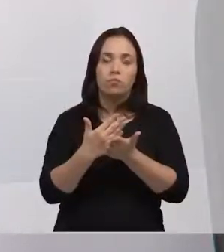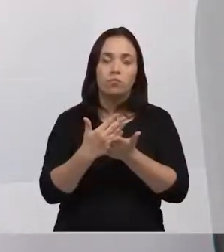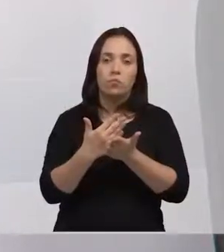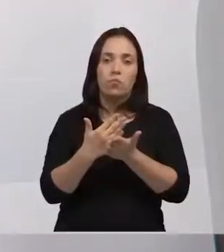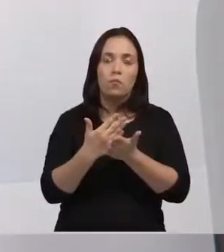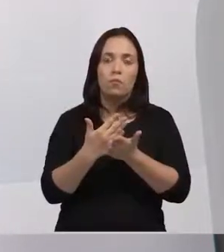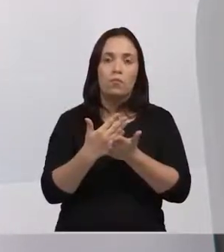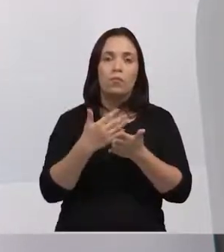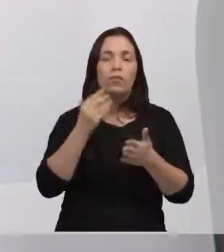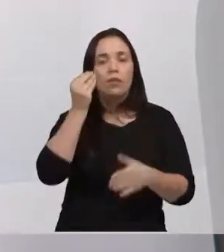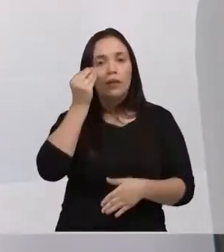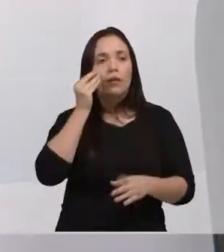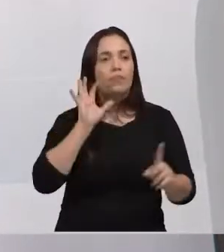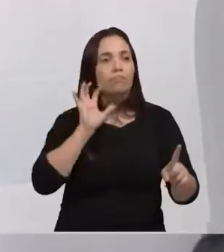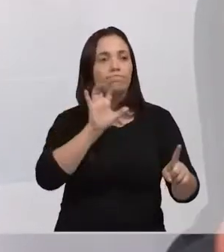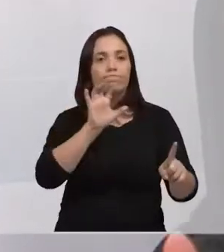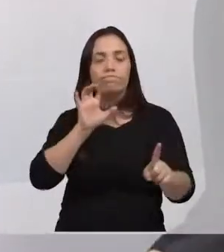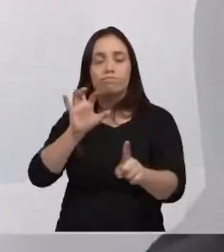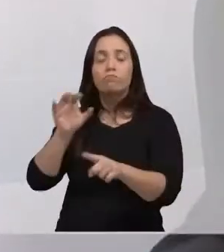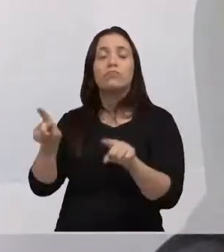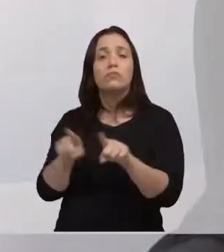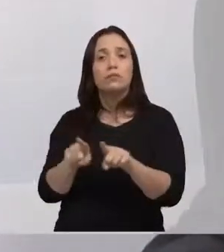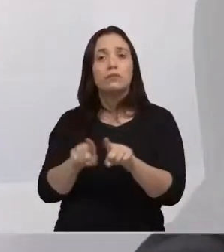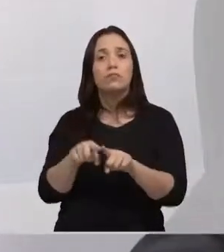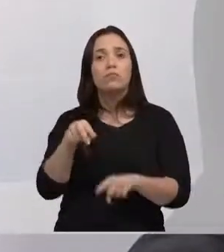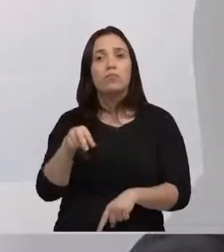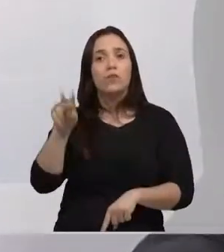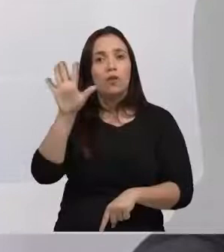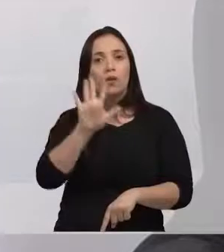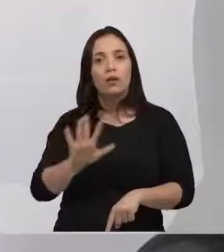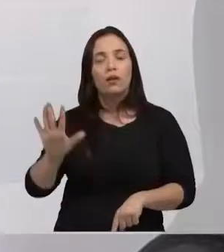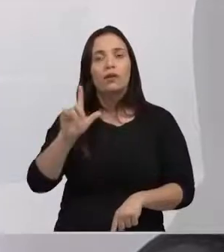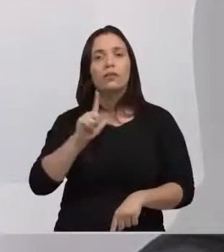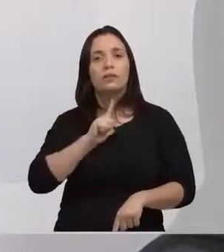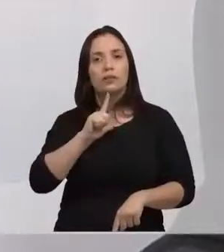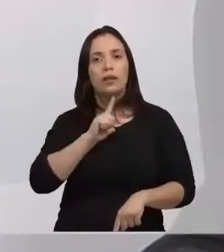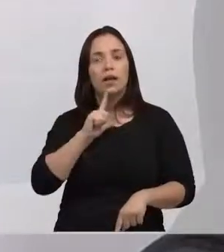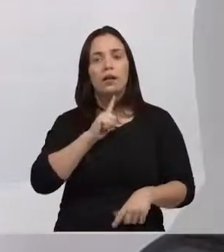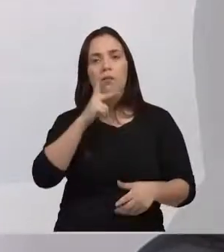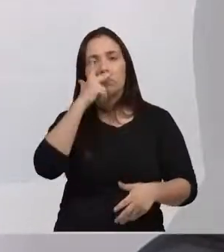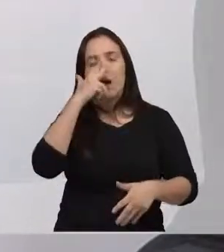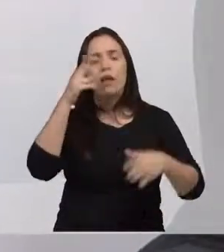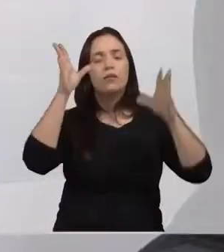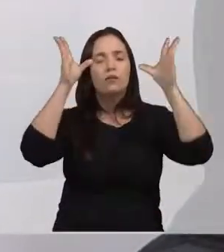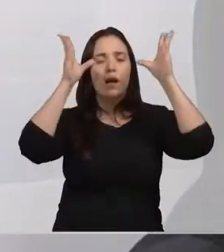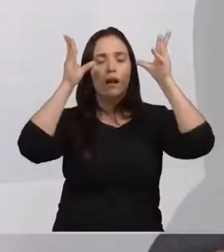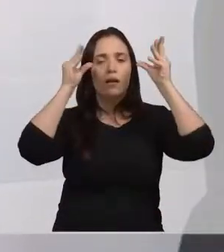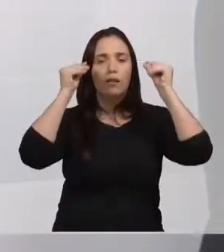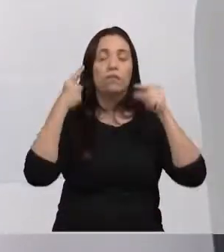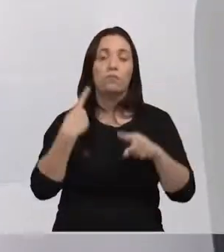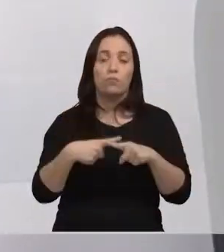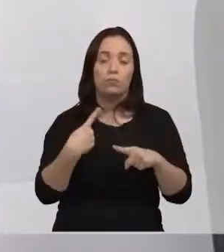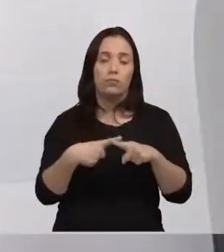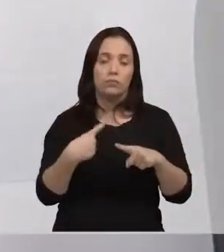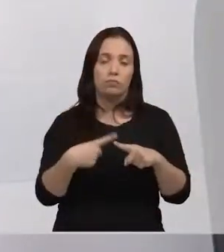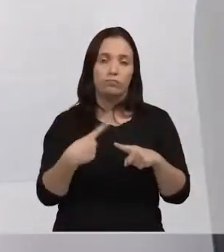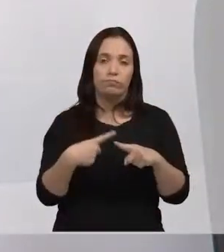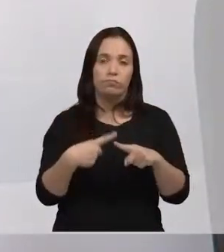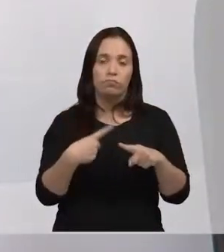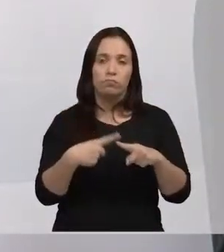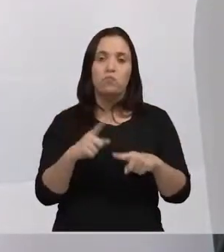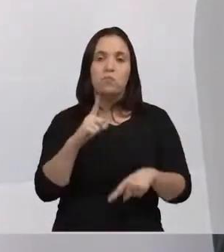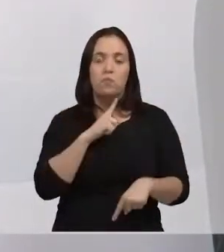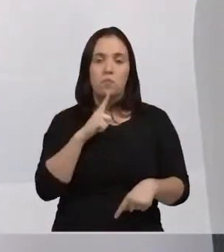a pressioná-los internamente. Na região nordeste, existe uma certa zona de conforto, porque você tem tanto